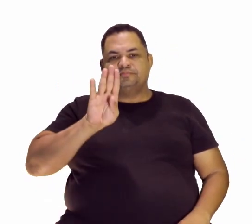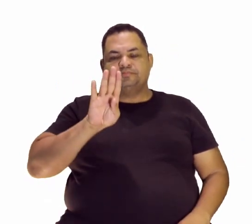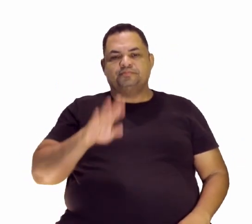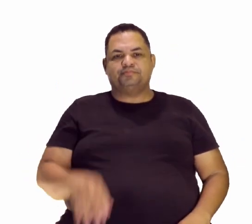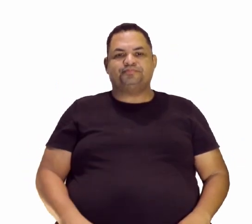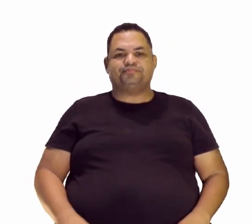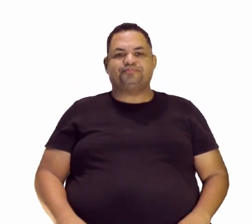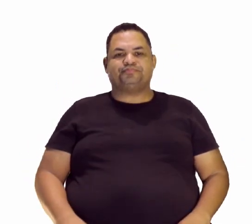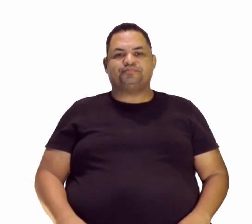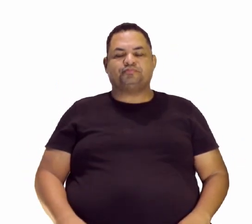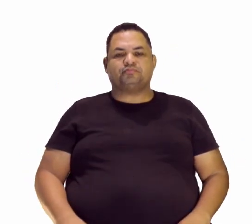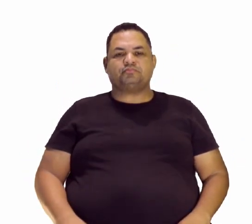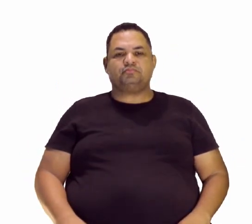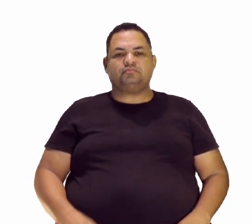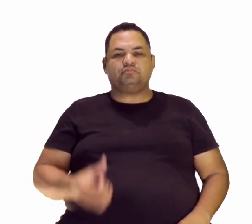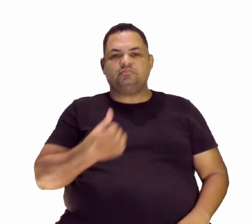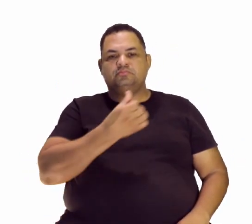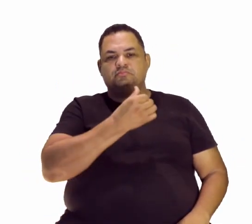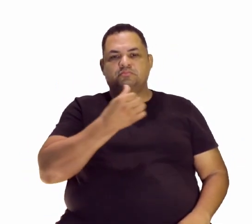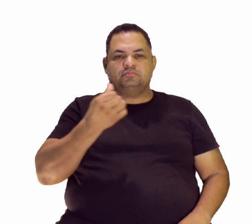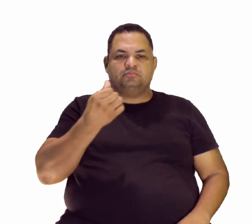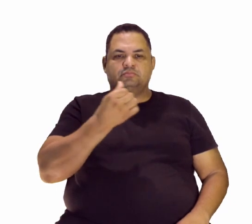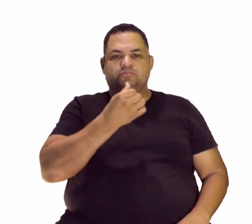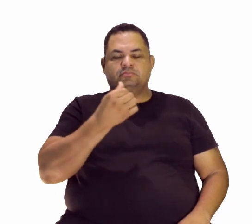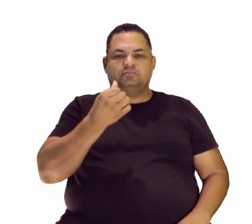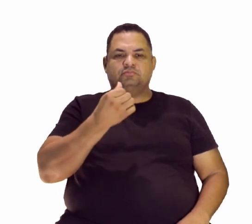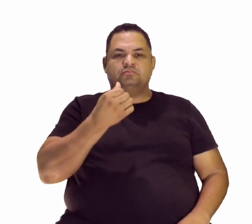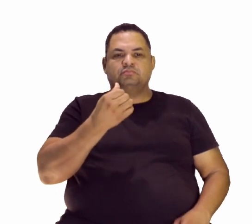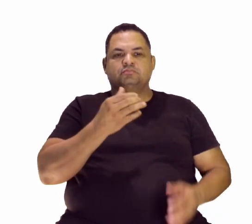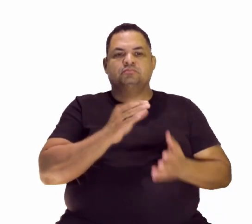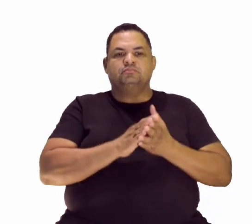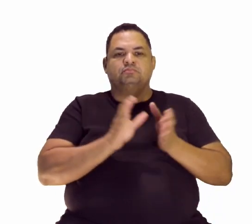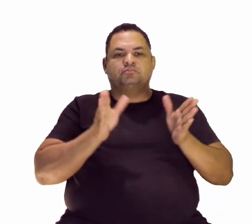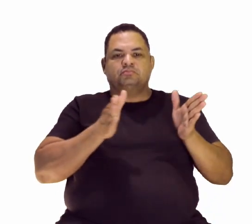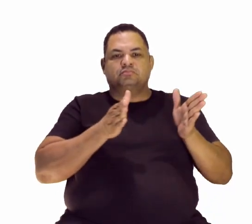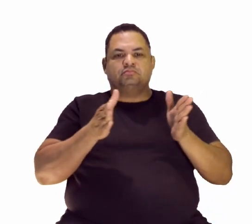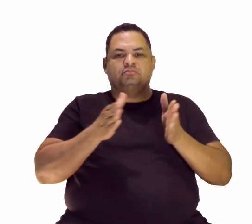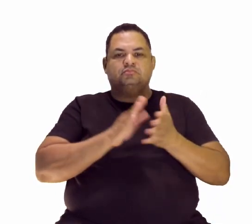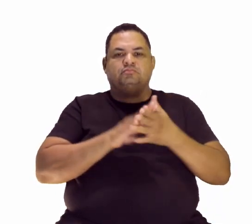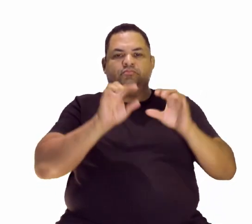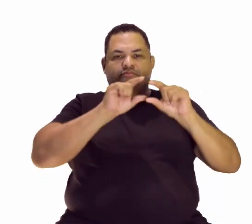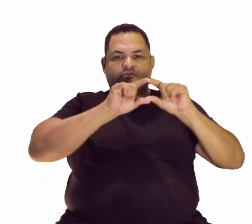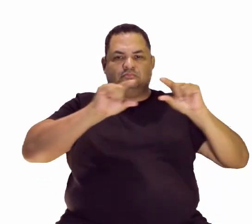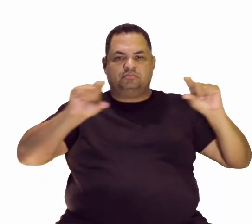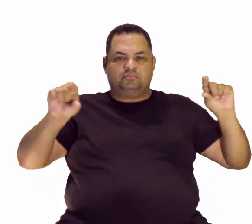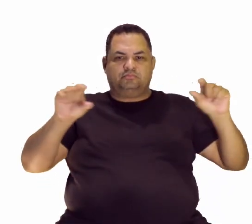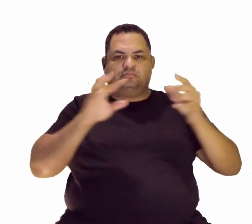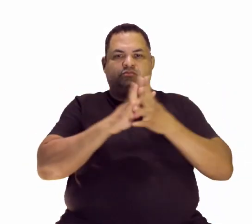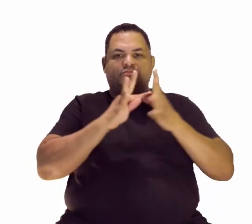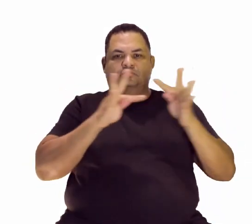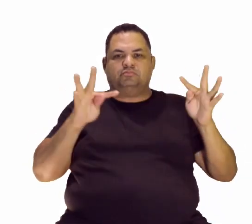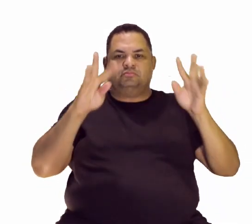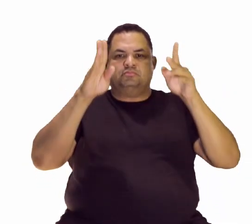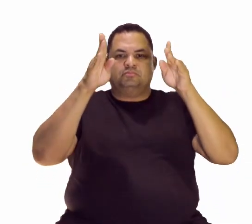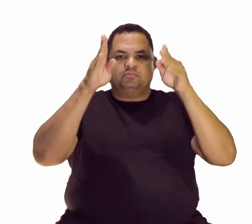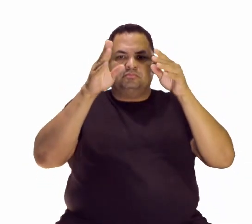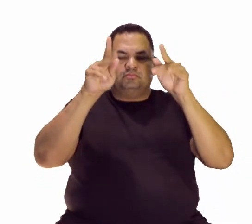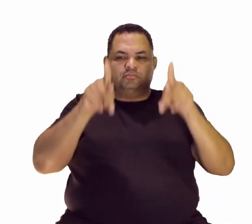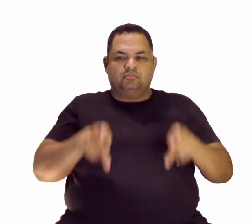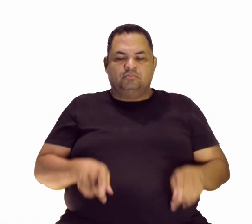Letra B. Está localizado no sexto período da tabela